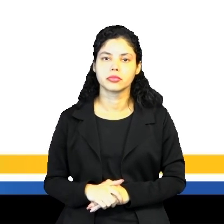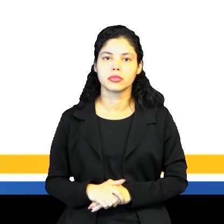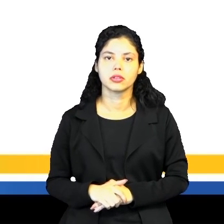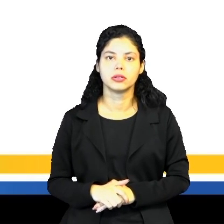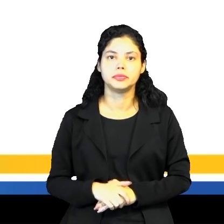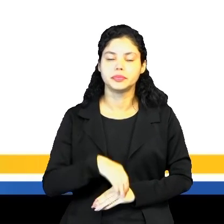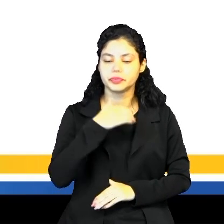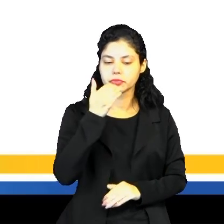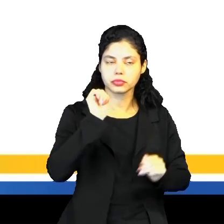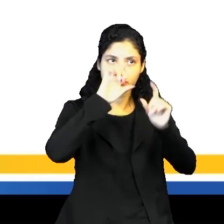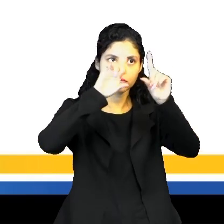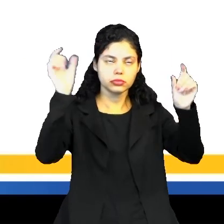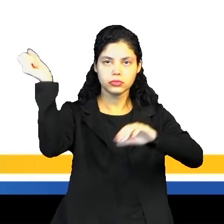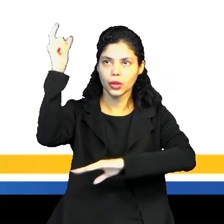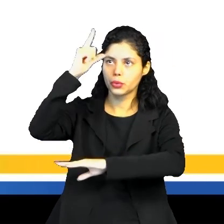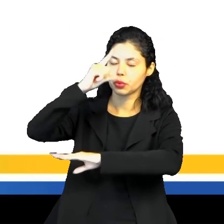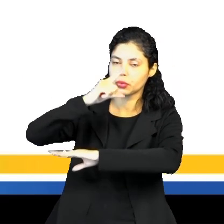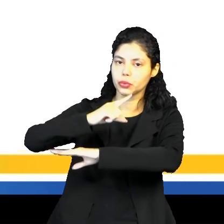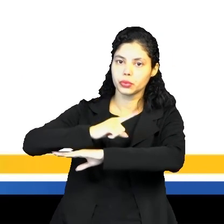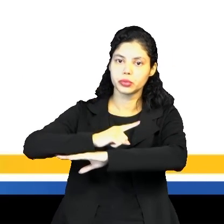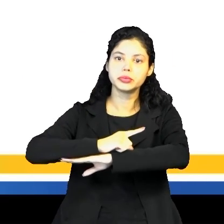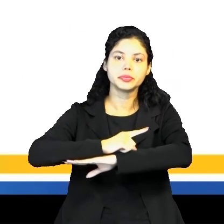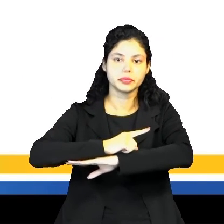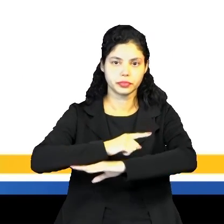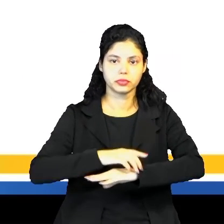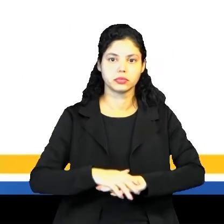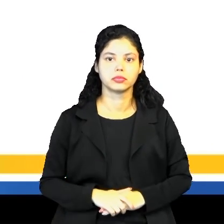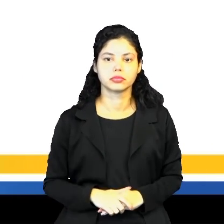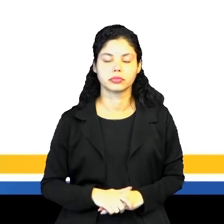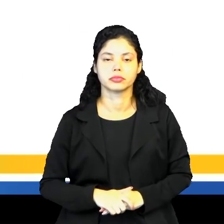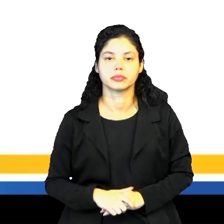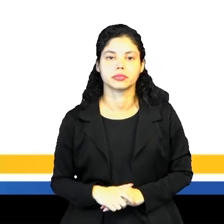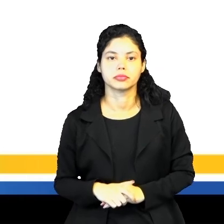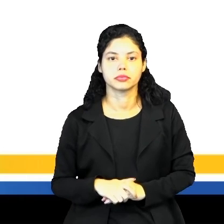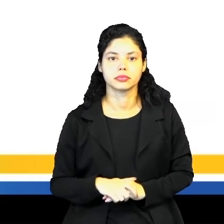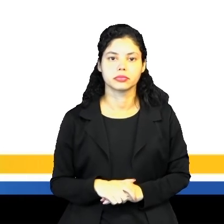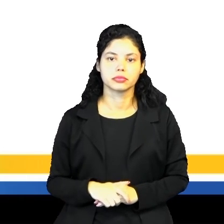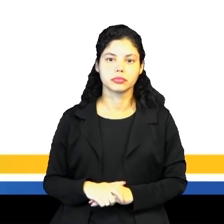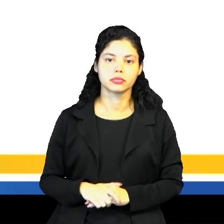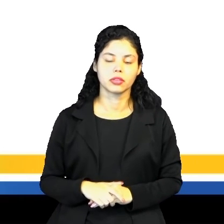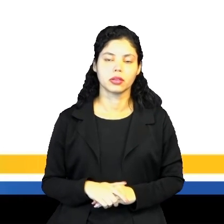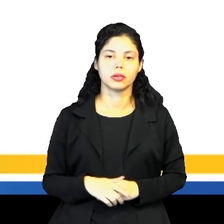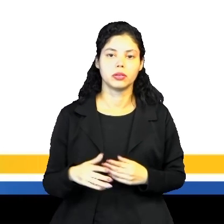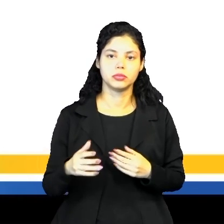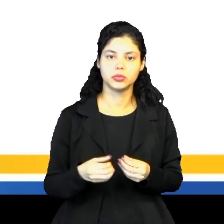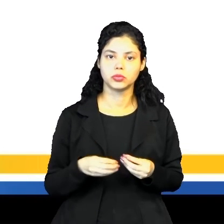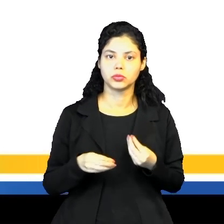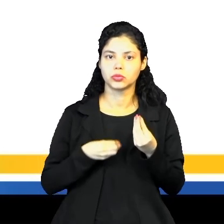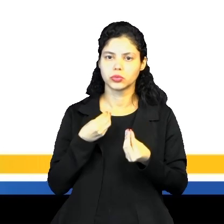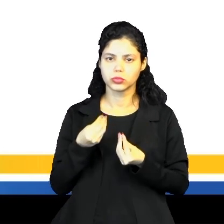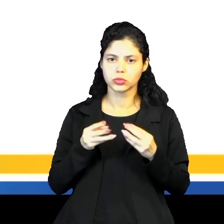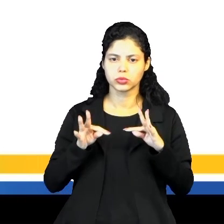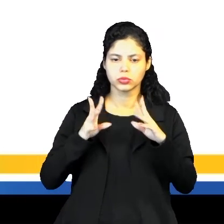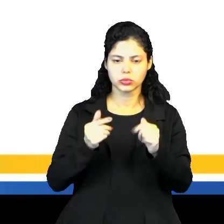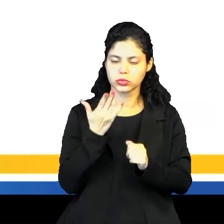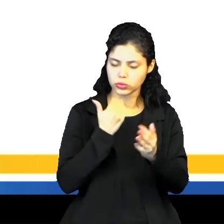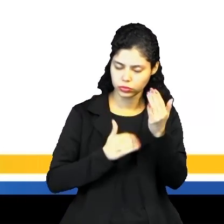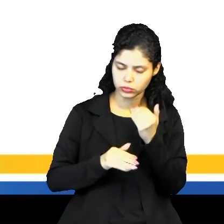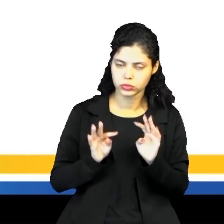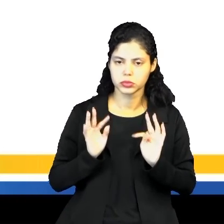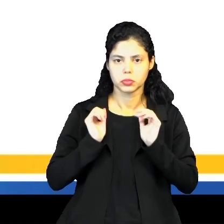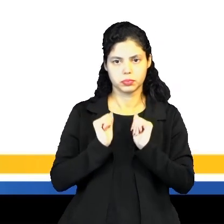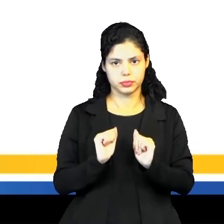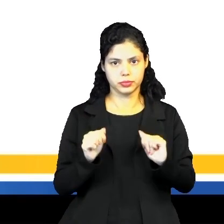faz fruta, o sol que, né, faz nas frutas, e como tudo que dependesse, né, os elementos da